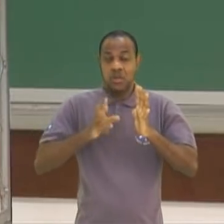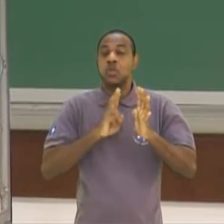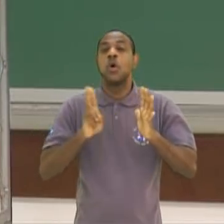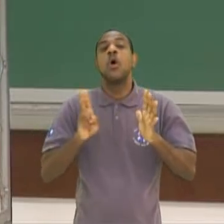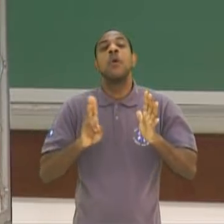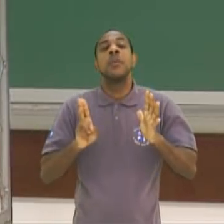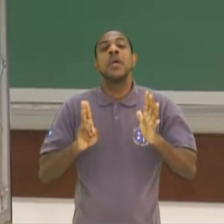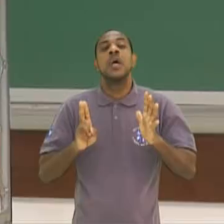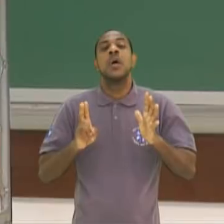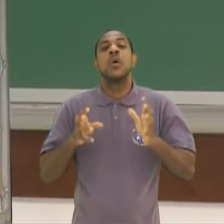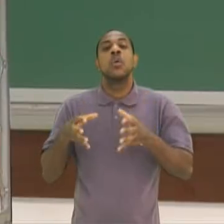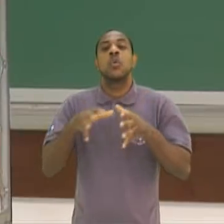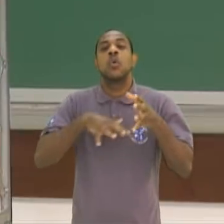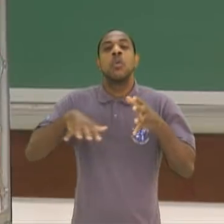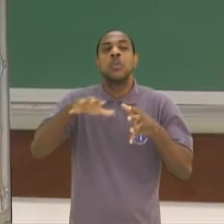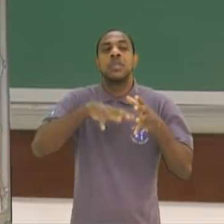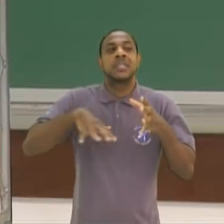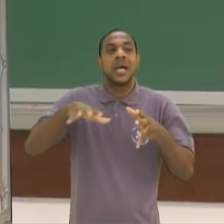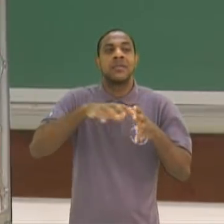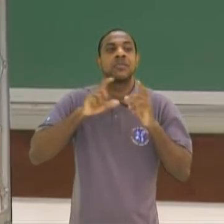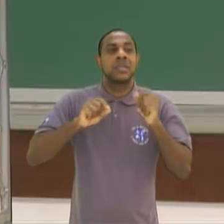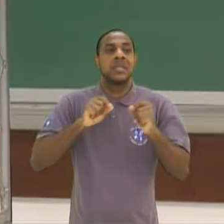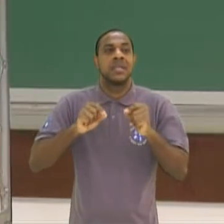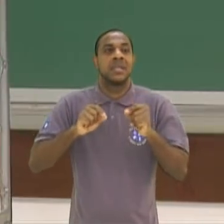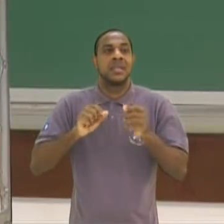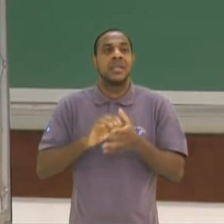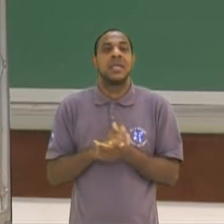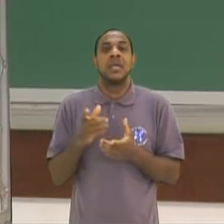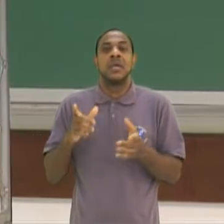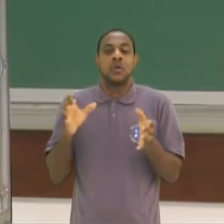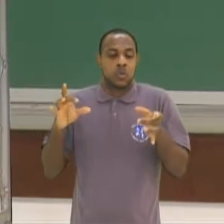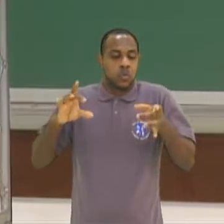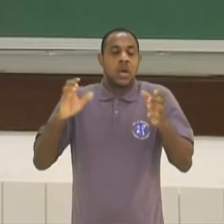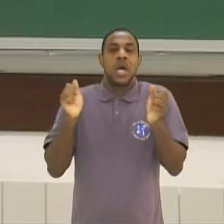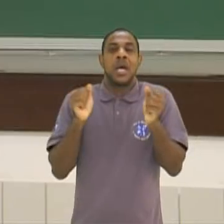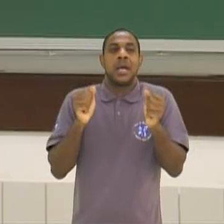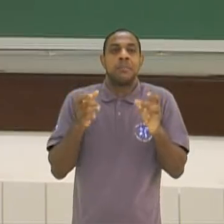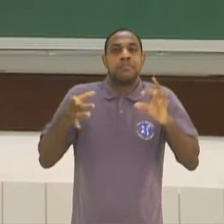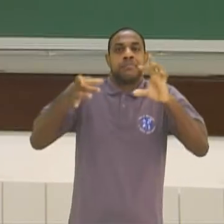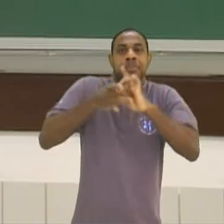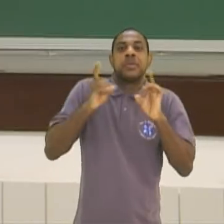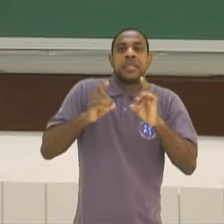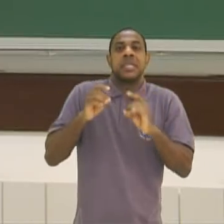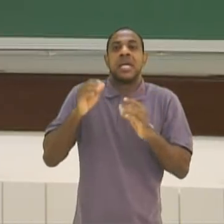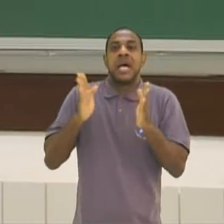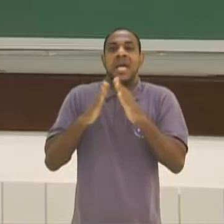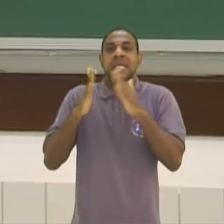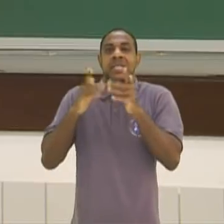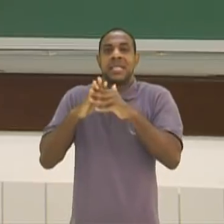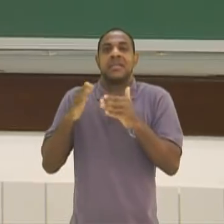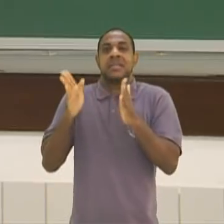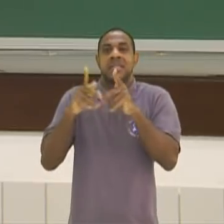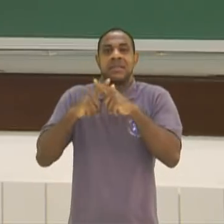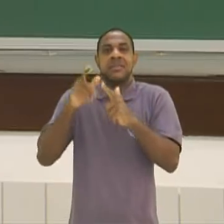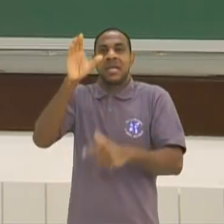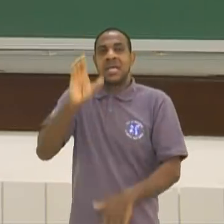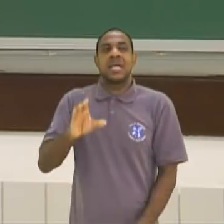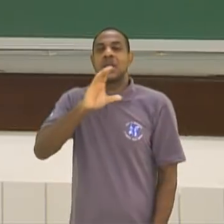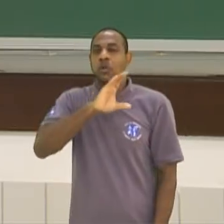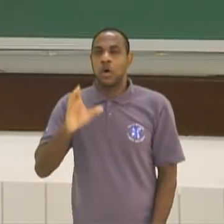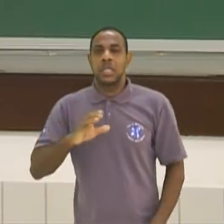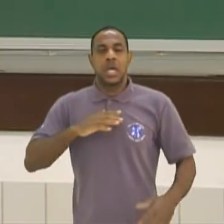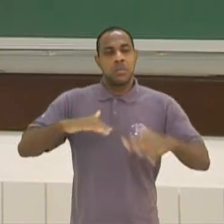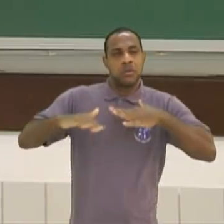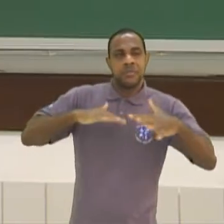chamadas comunidades eclesiais de base, ligadas à Igreja Católica, movimentos de mulheres, por artistas,